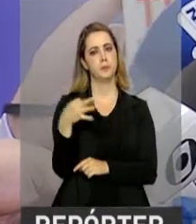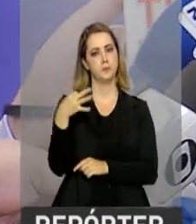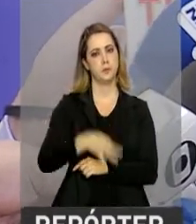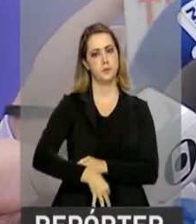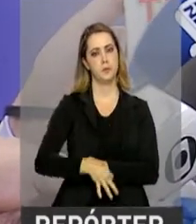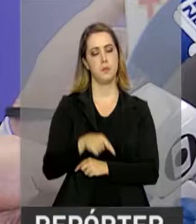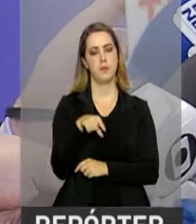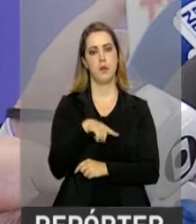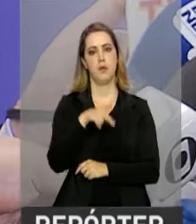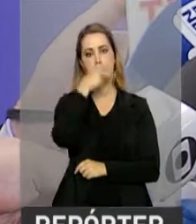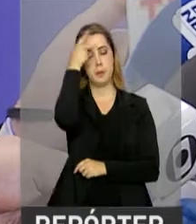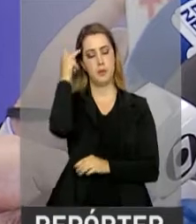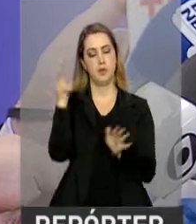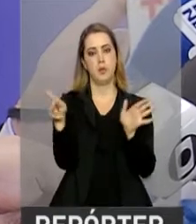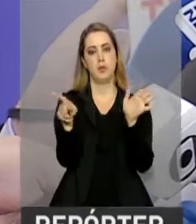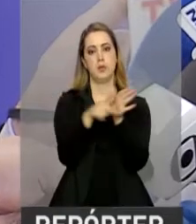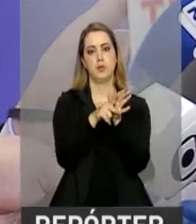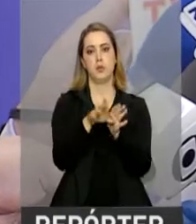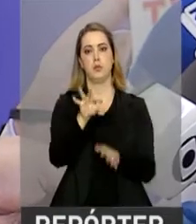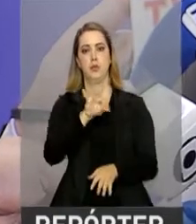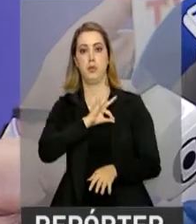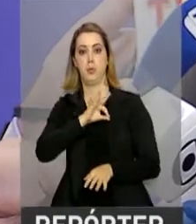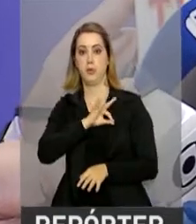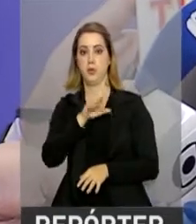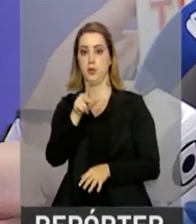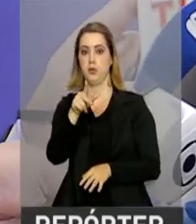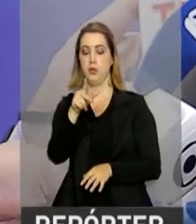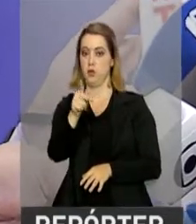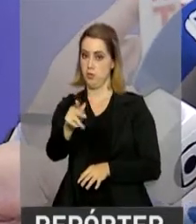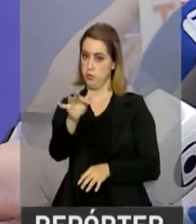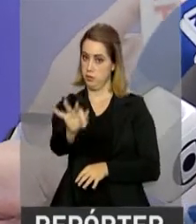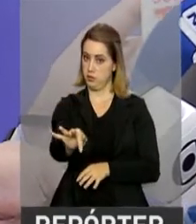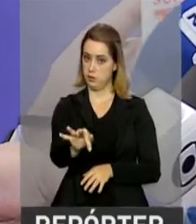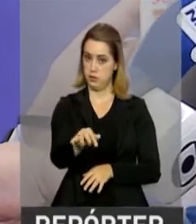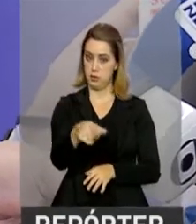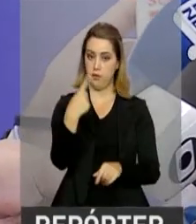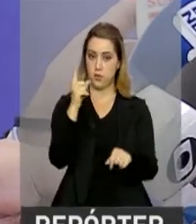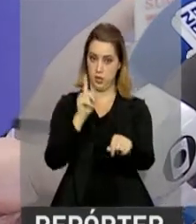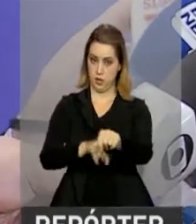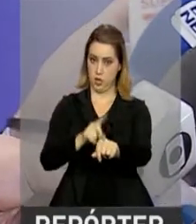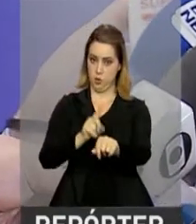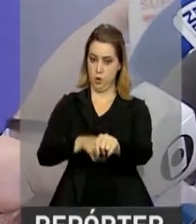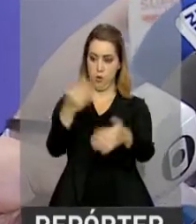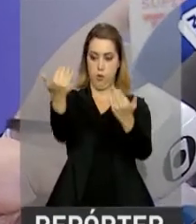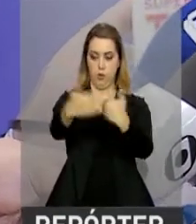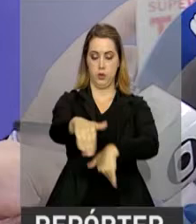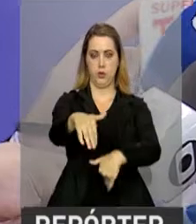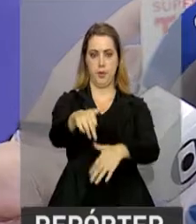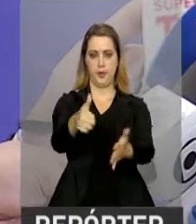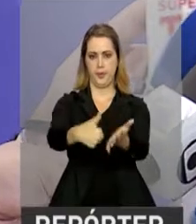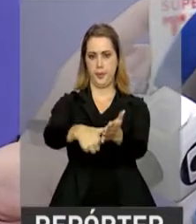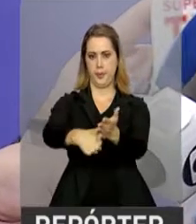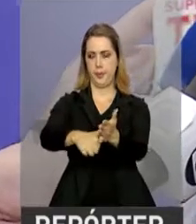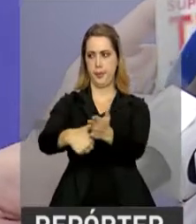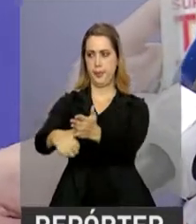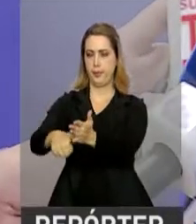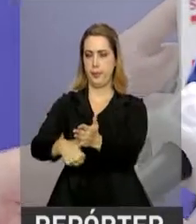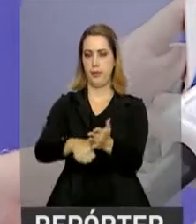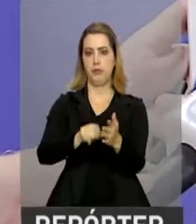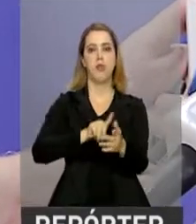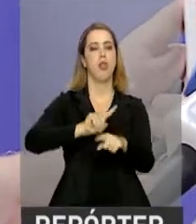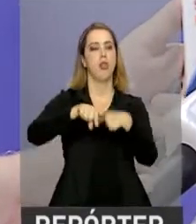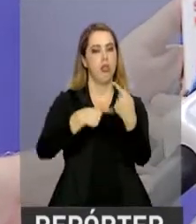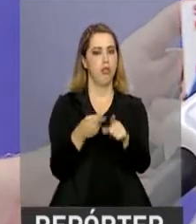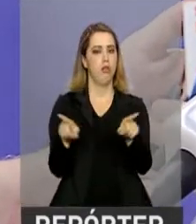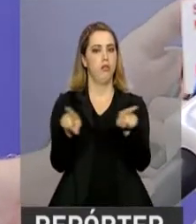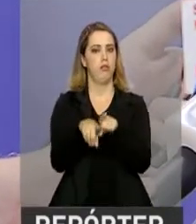pela própria o polícia federal em testes na hora da realização da prova ou posteriormente para a